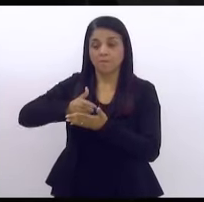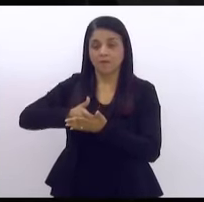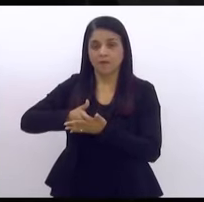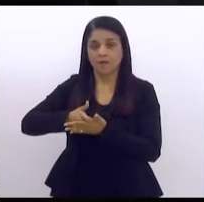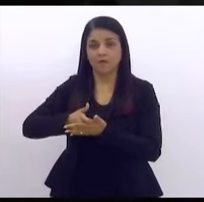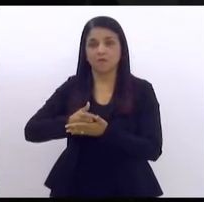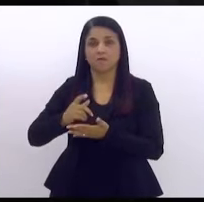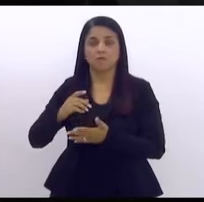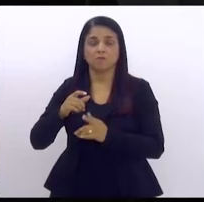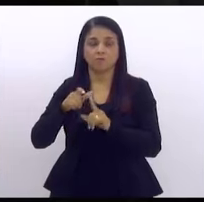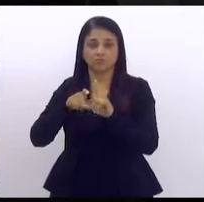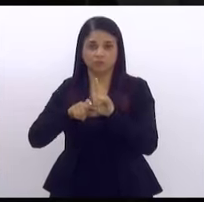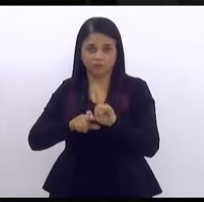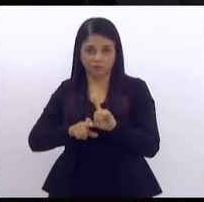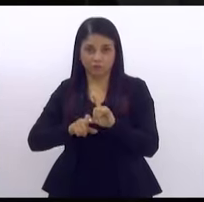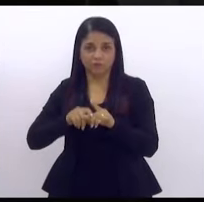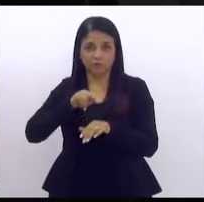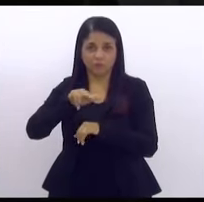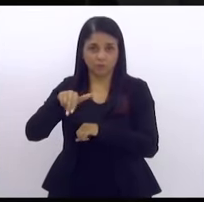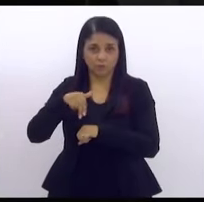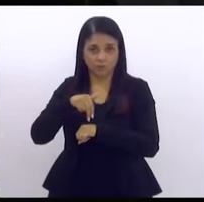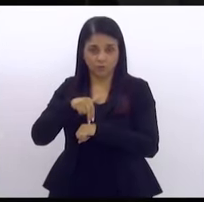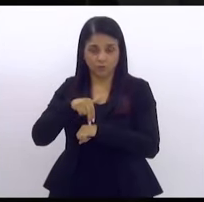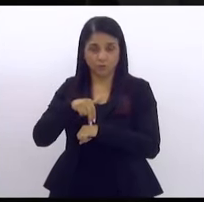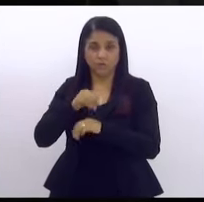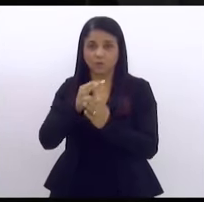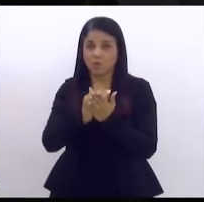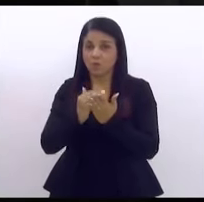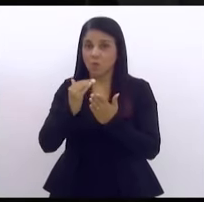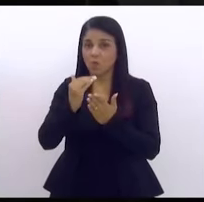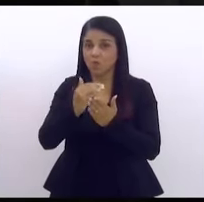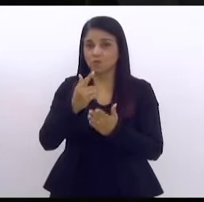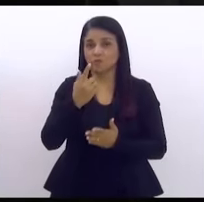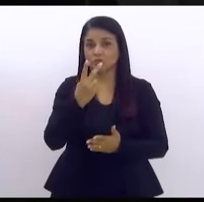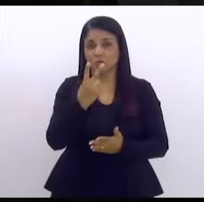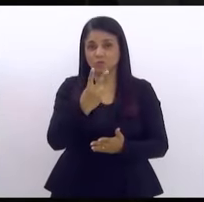dívida. Trata-se de um aumento de